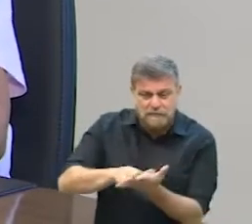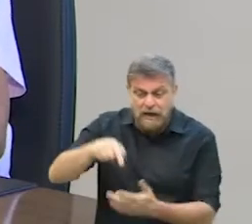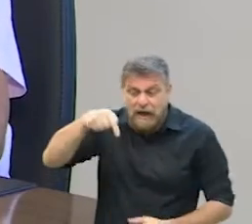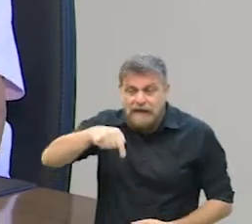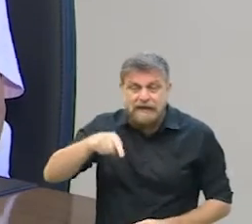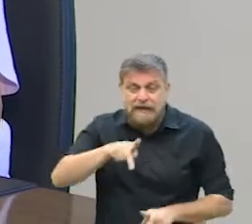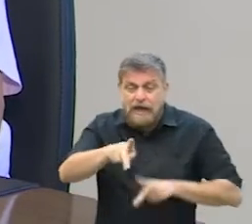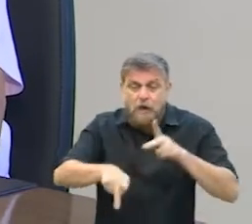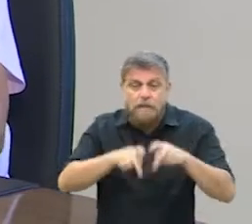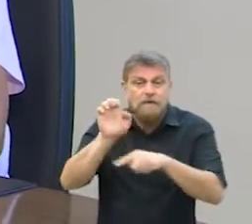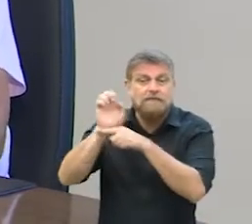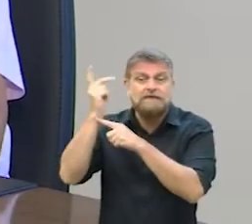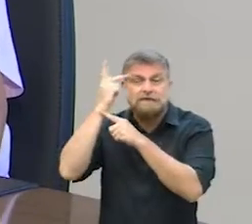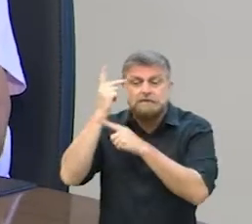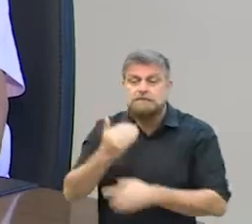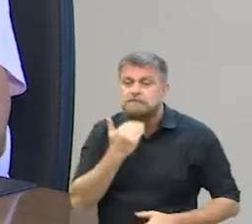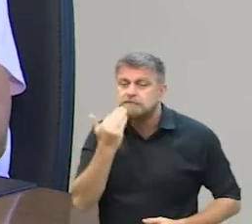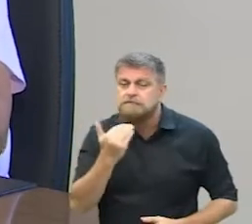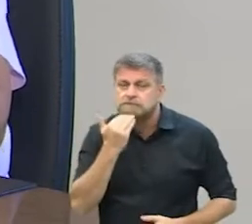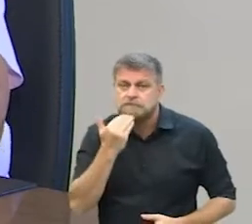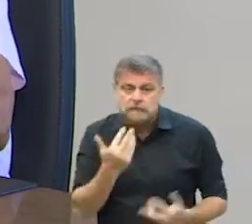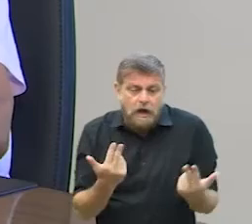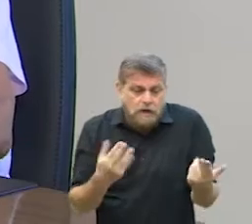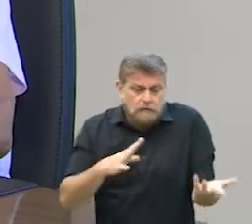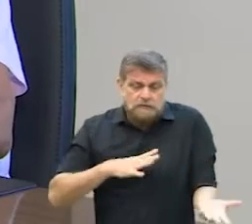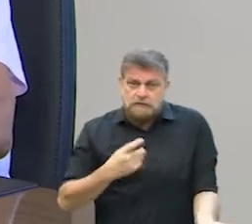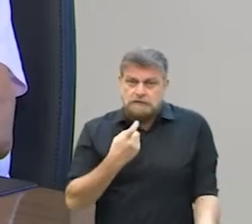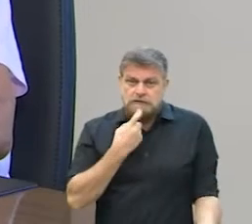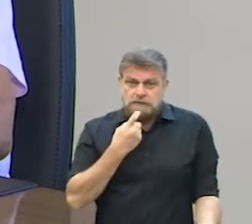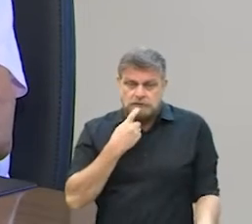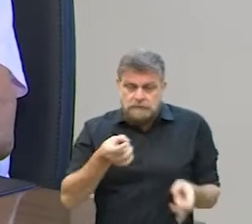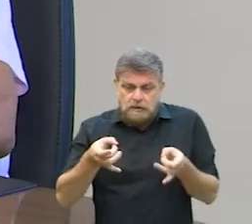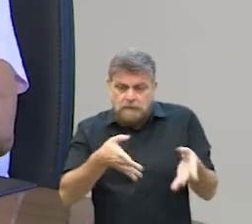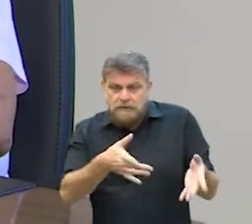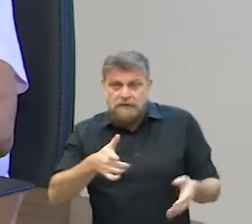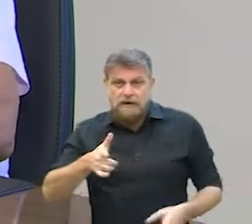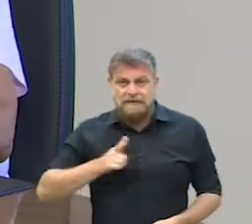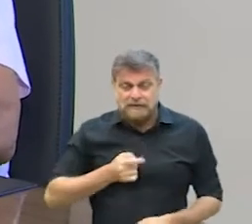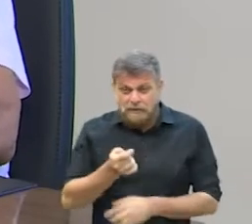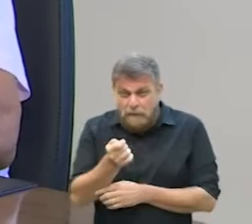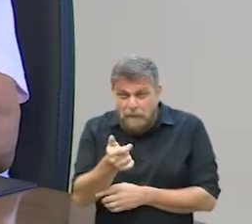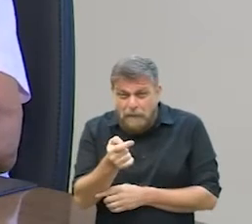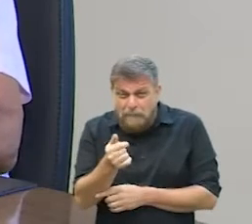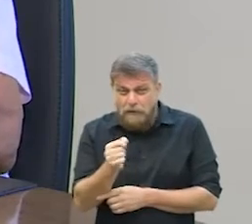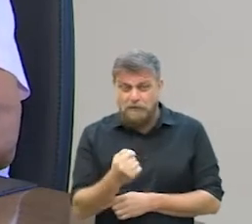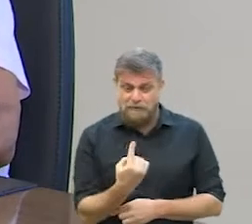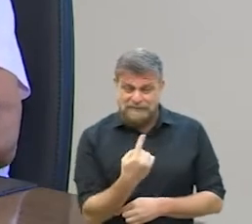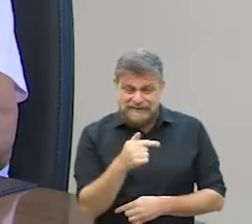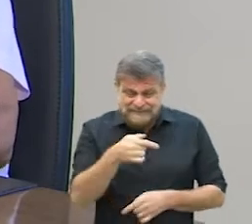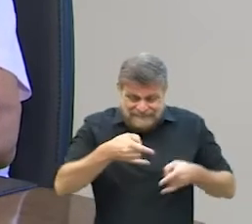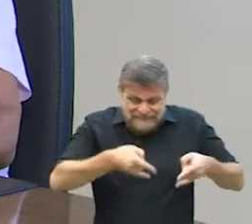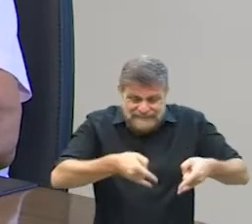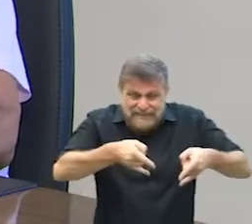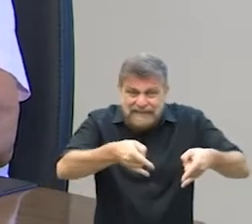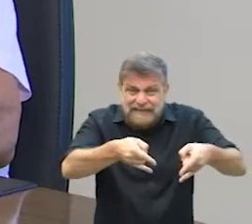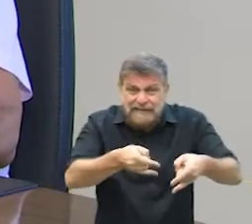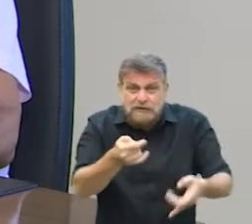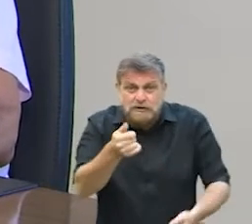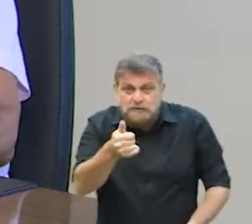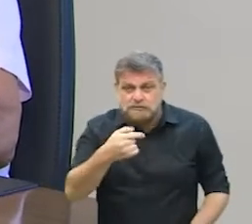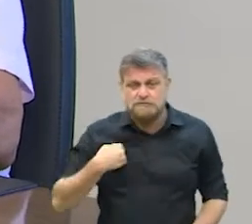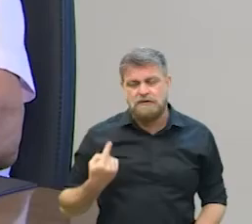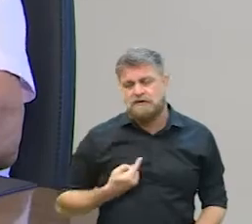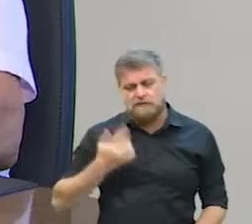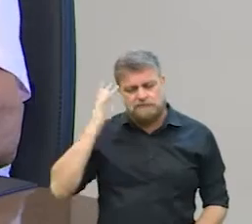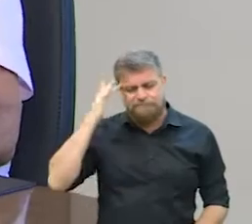não cuida dos seus pacientes do estado de São Paulo, que nem é o caso de Campinas, destinando apenas 17